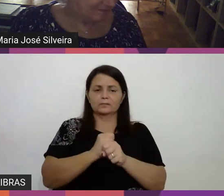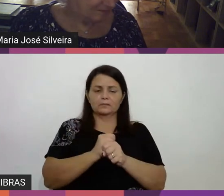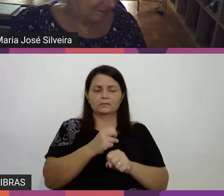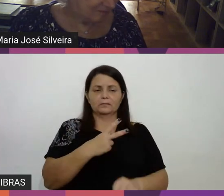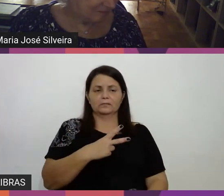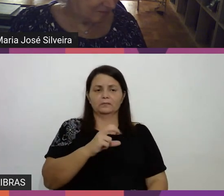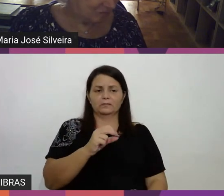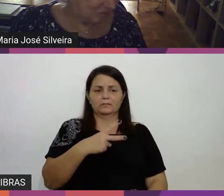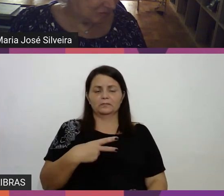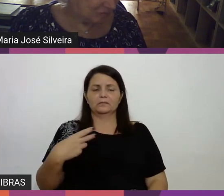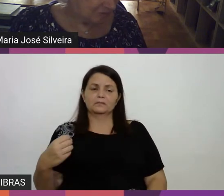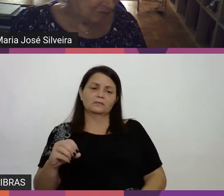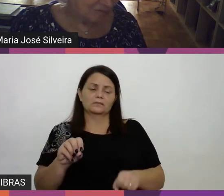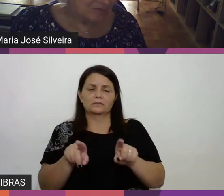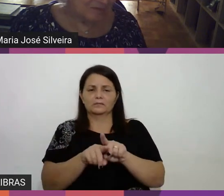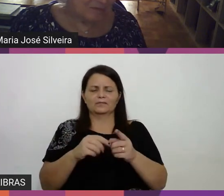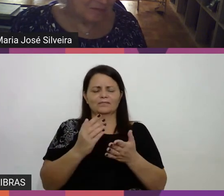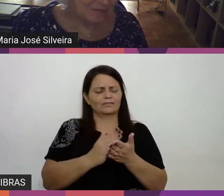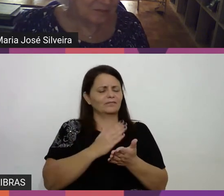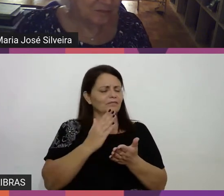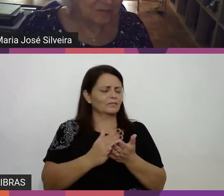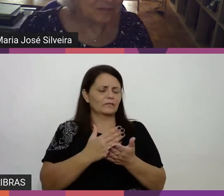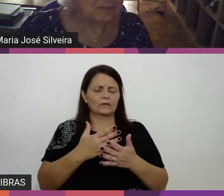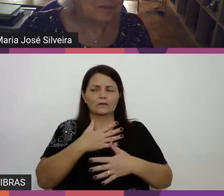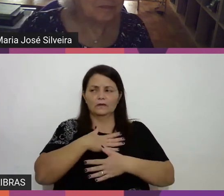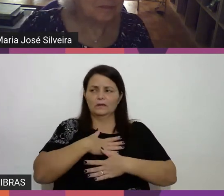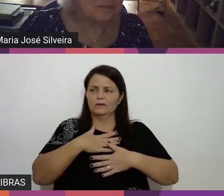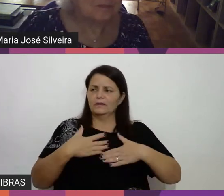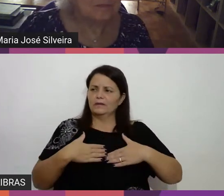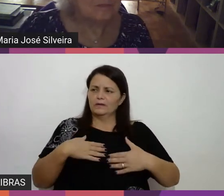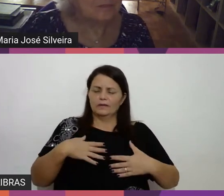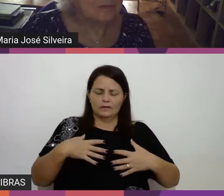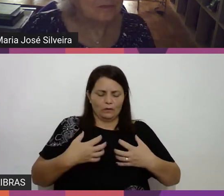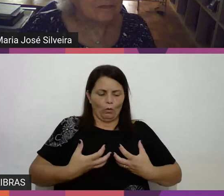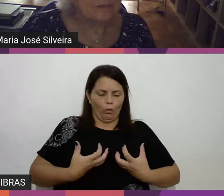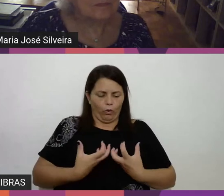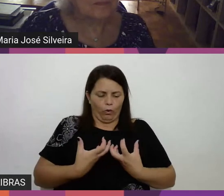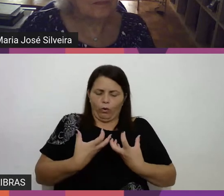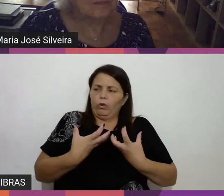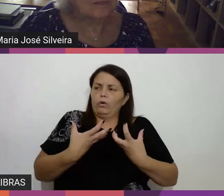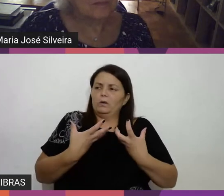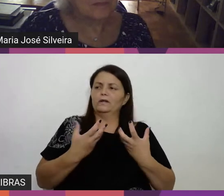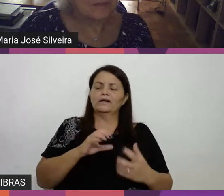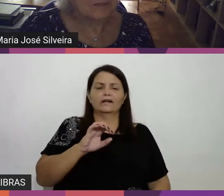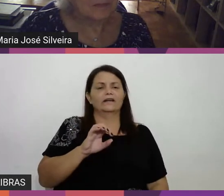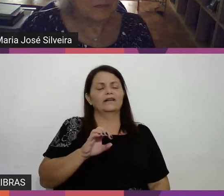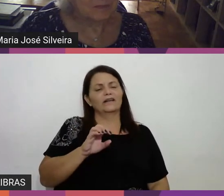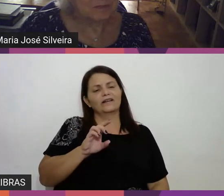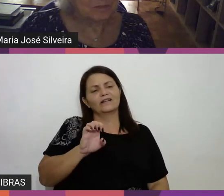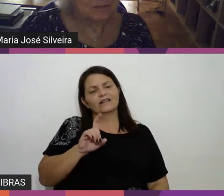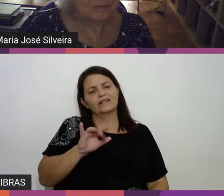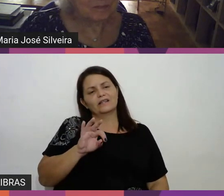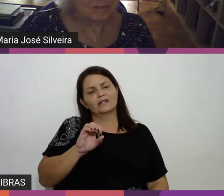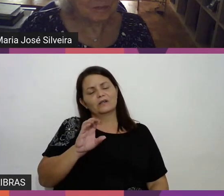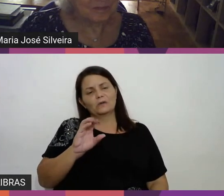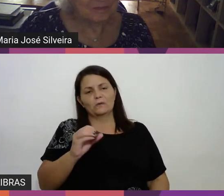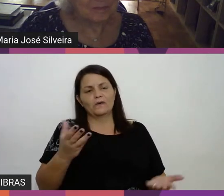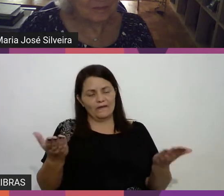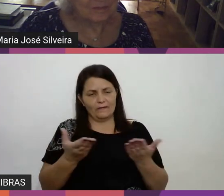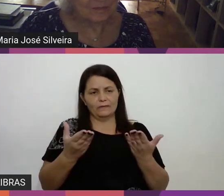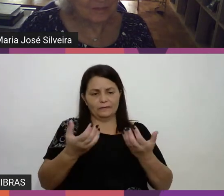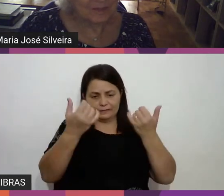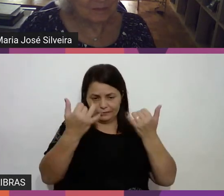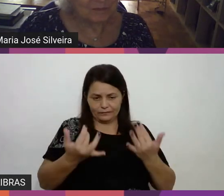esse livro o horário que é meu corpo ainda quente pela Editora nós e sobre ela vai falar aqui com a gente